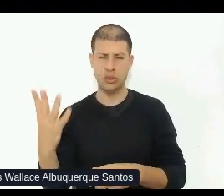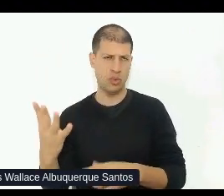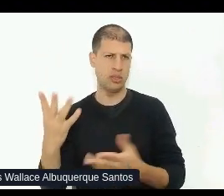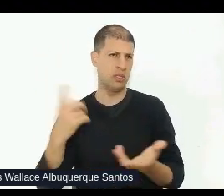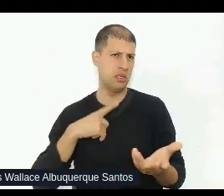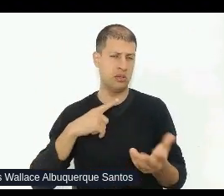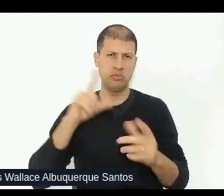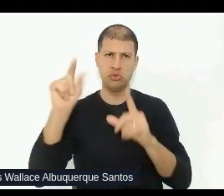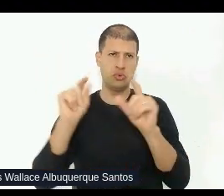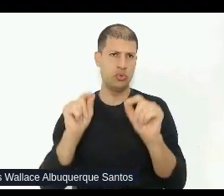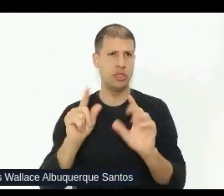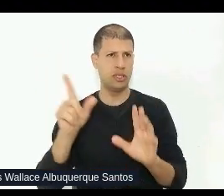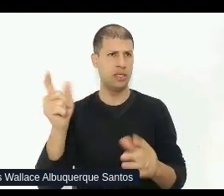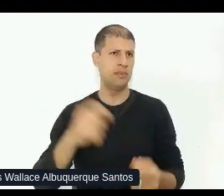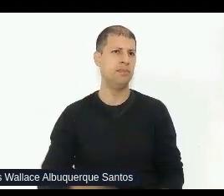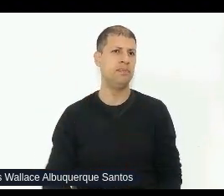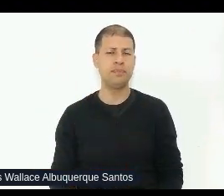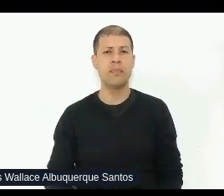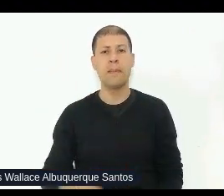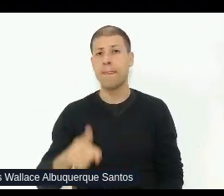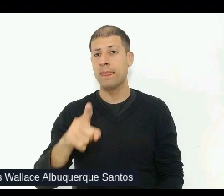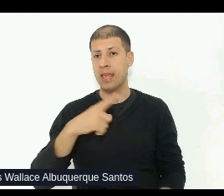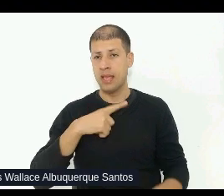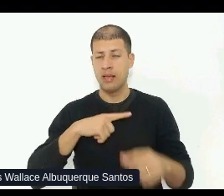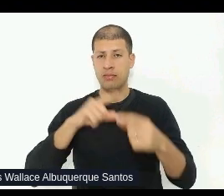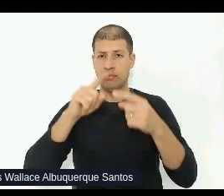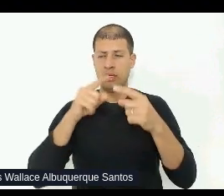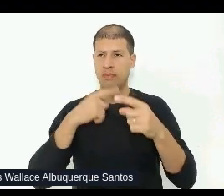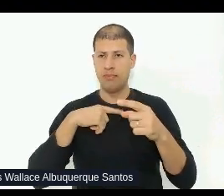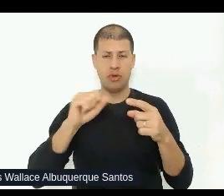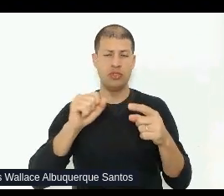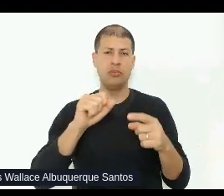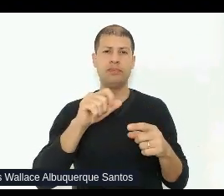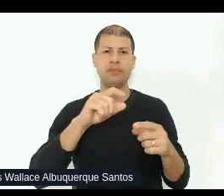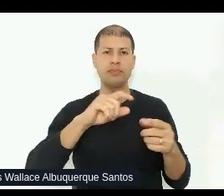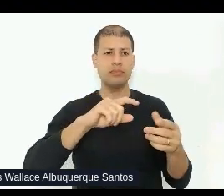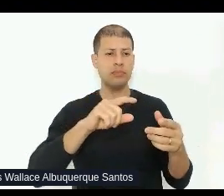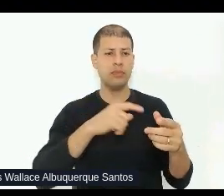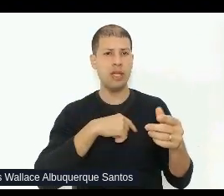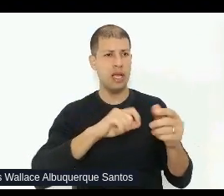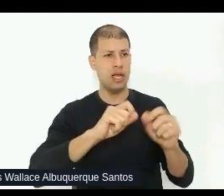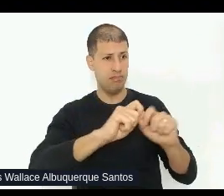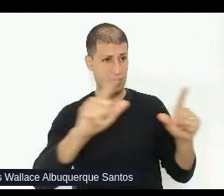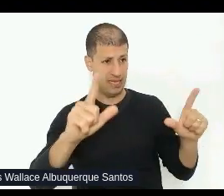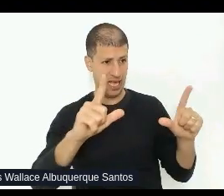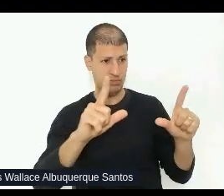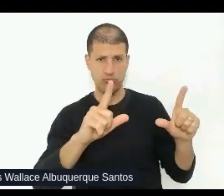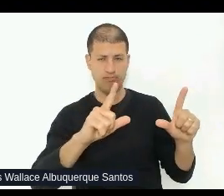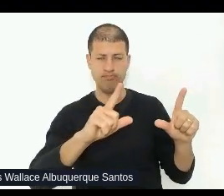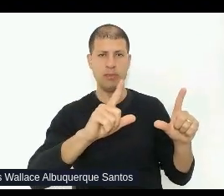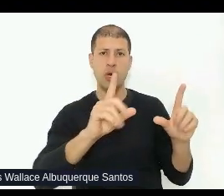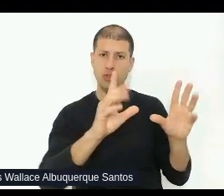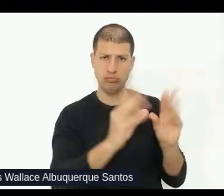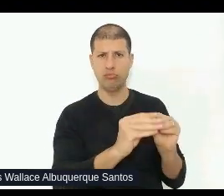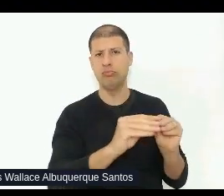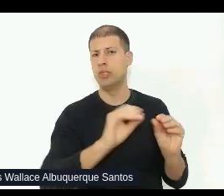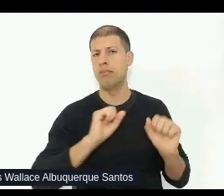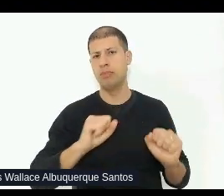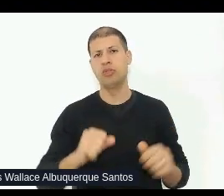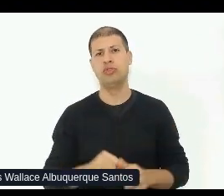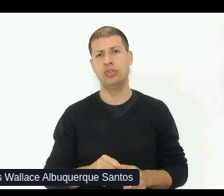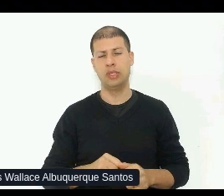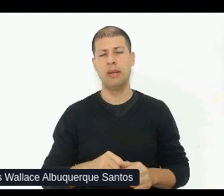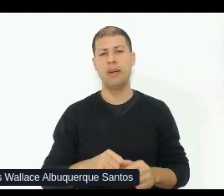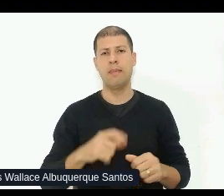direita, ele deve ser identificado como desabilitado. Ou seja, se eu passar todos os itens ali até o último item para a